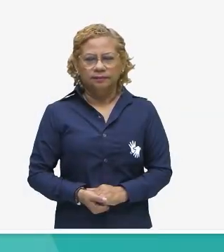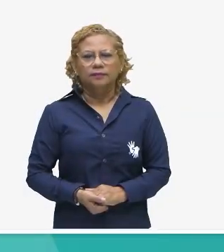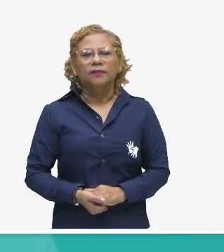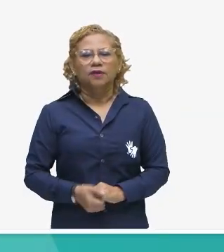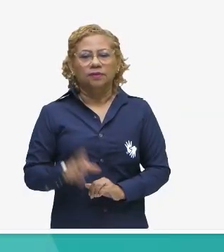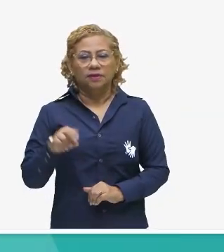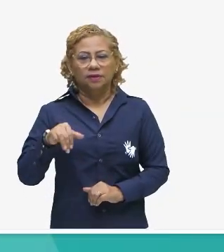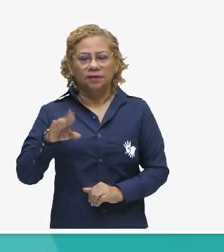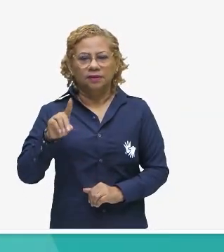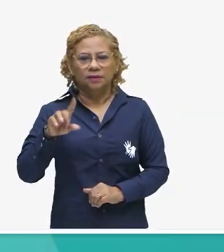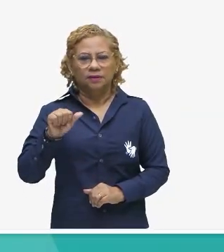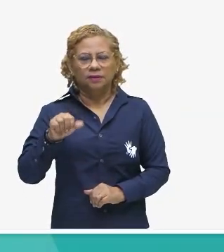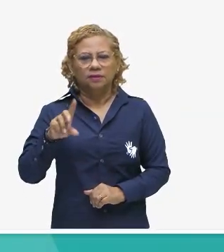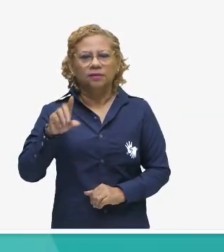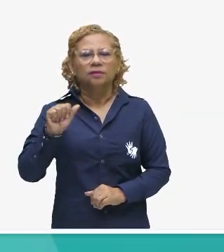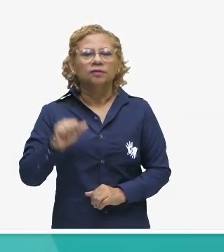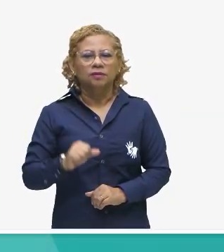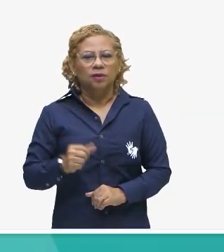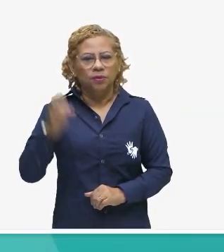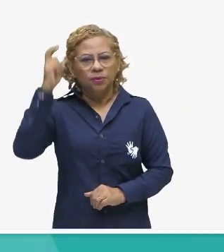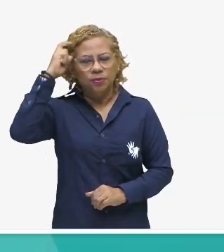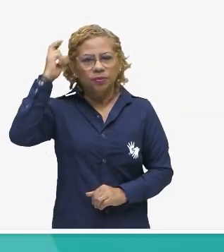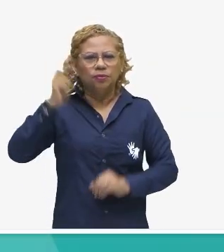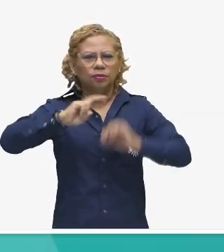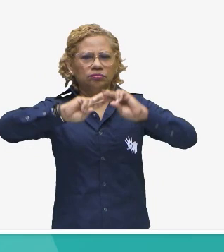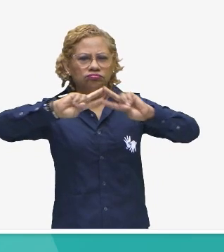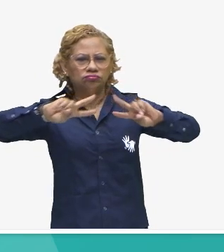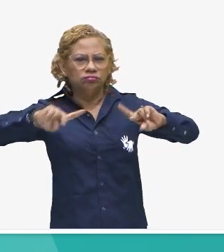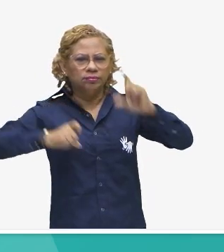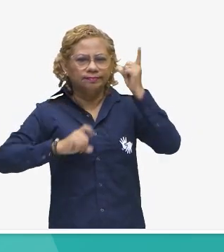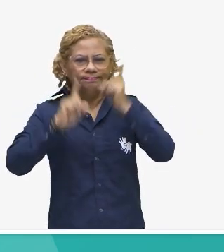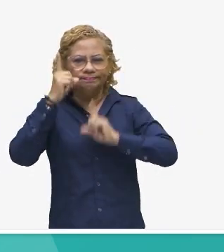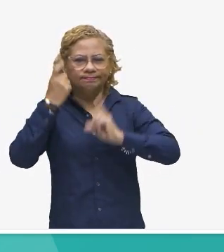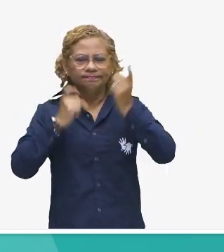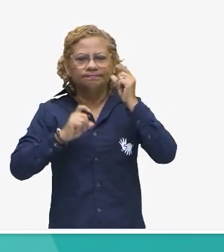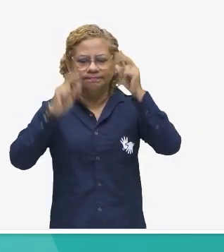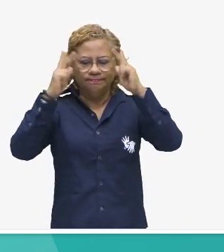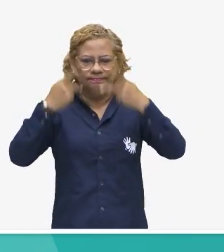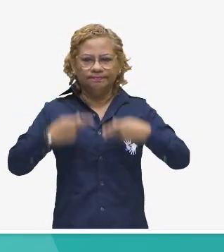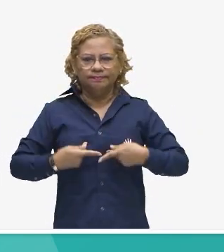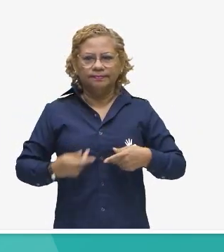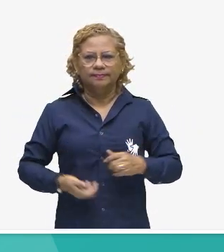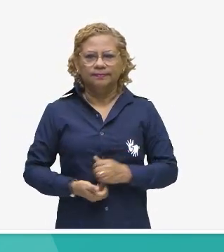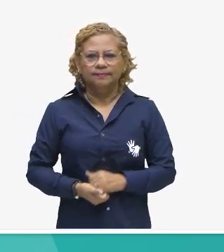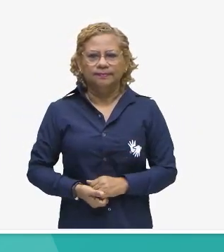Unidade 2, Cultura, pluralidade na expressão humana.